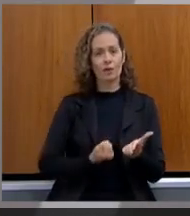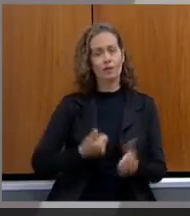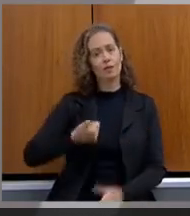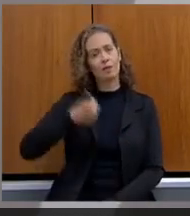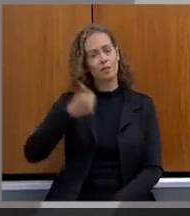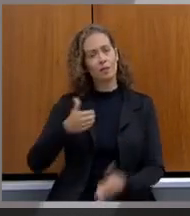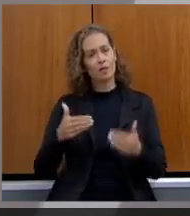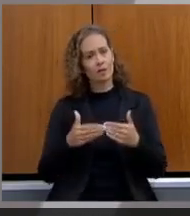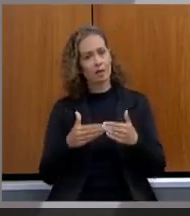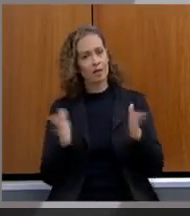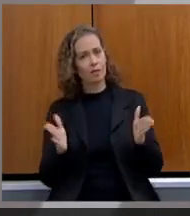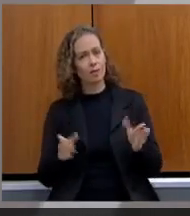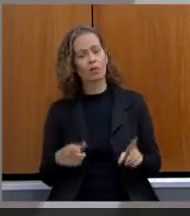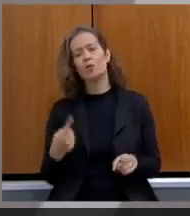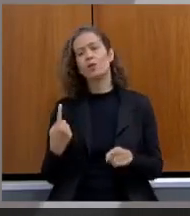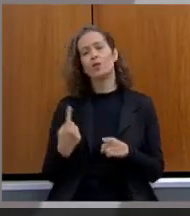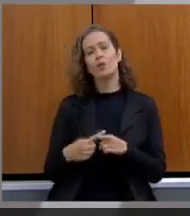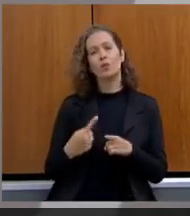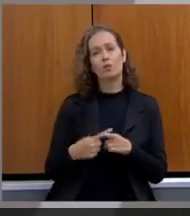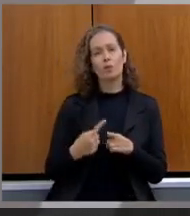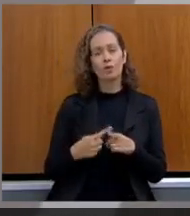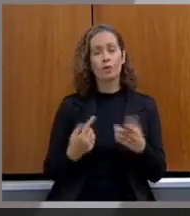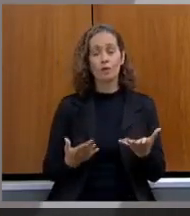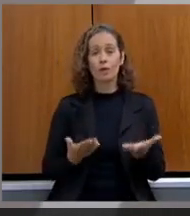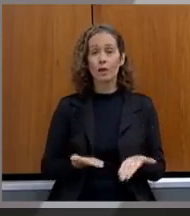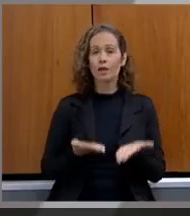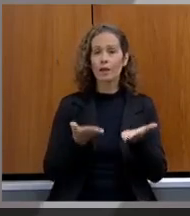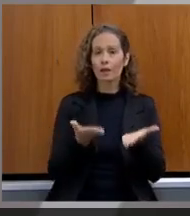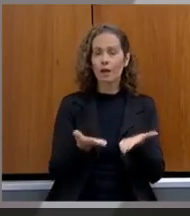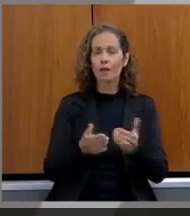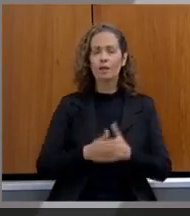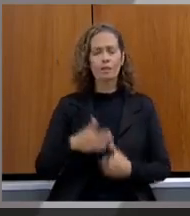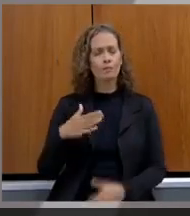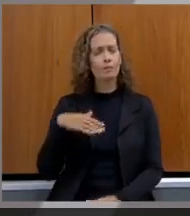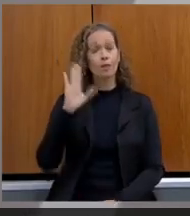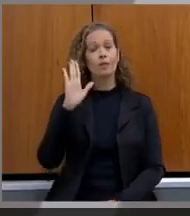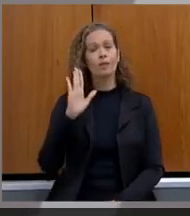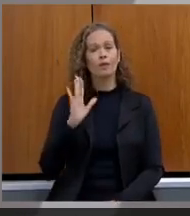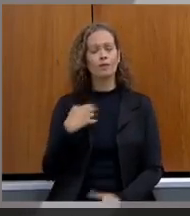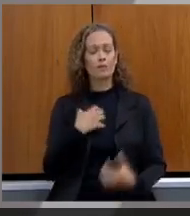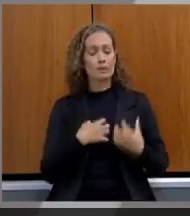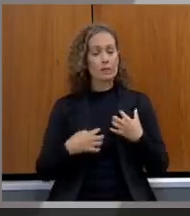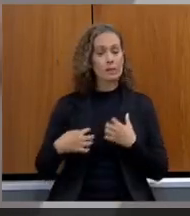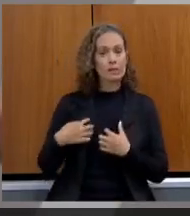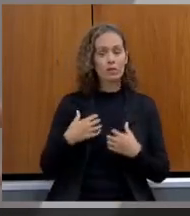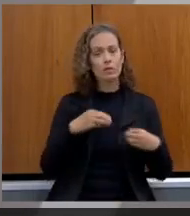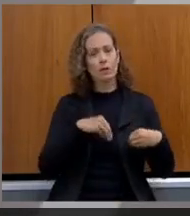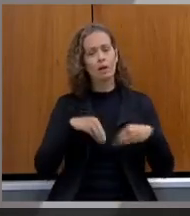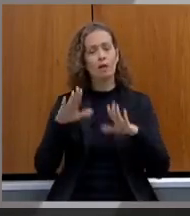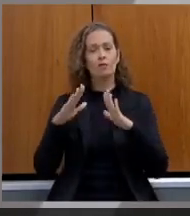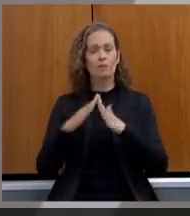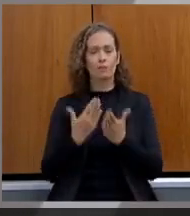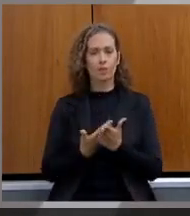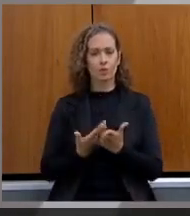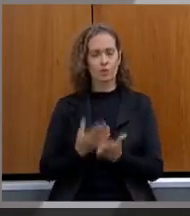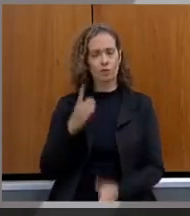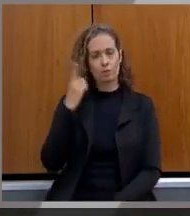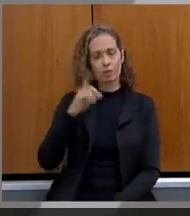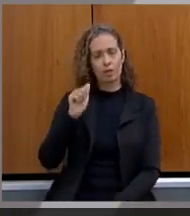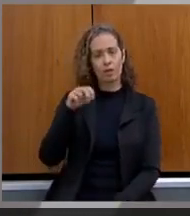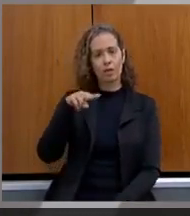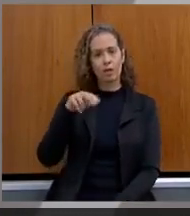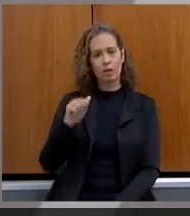porque é lá que a gente leva a maioria das nossas angústias a deitada na Paula tocou no ponto